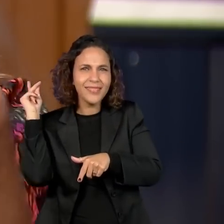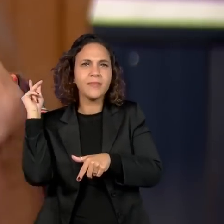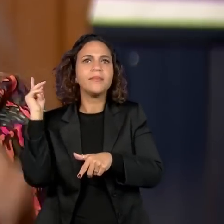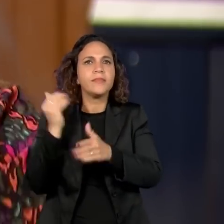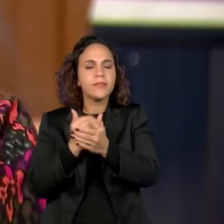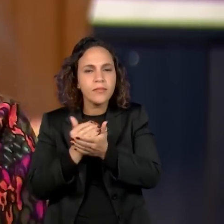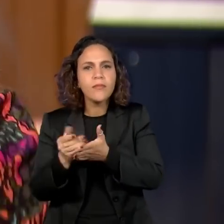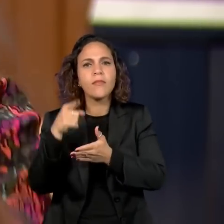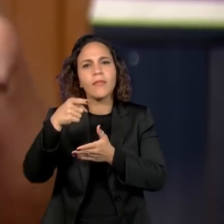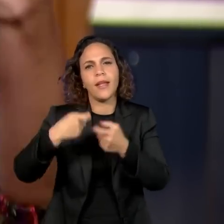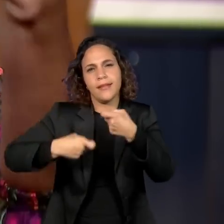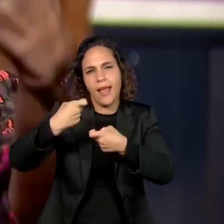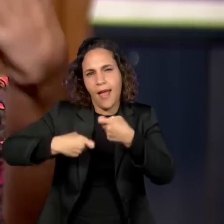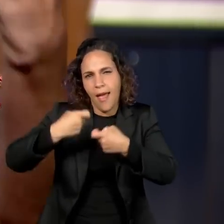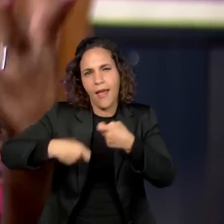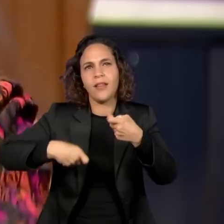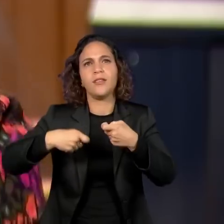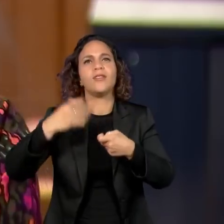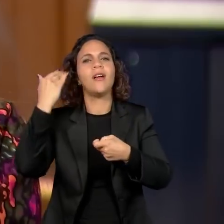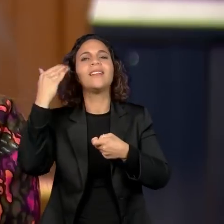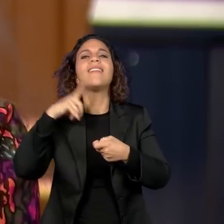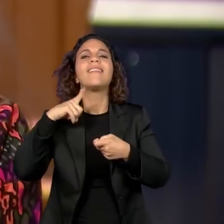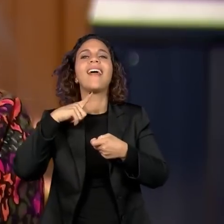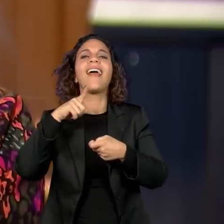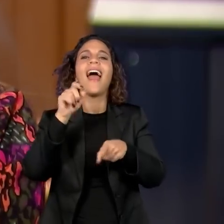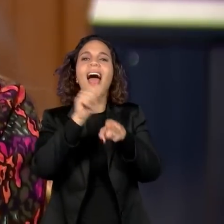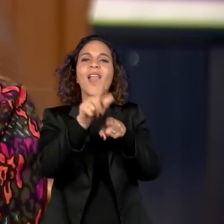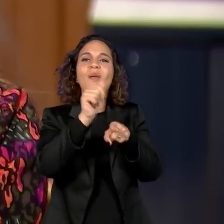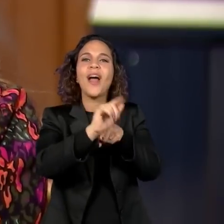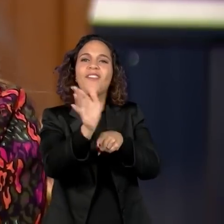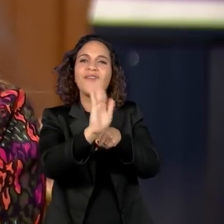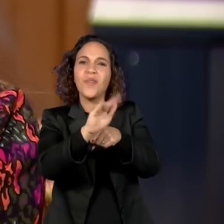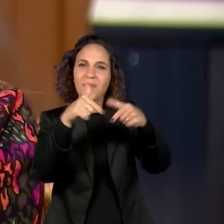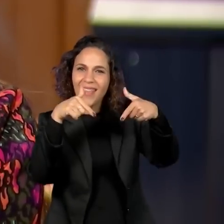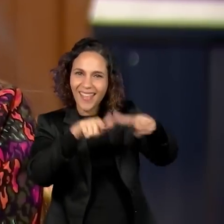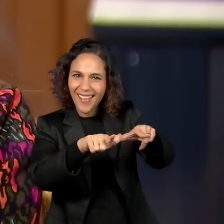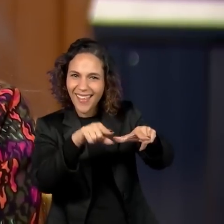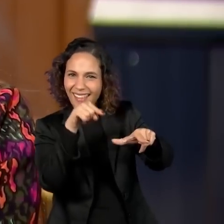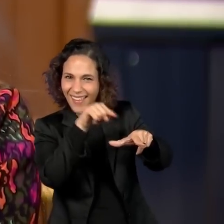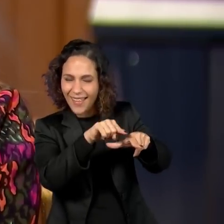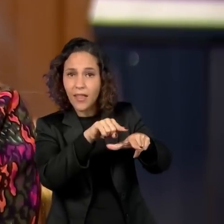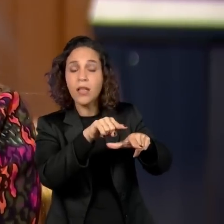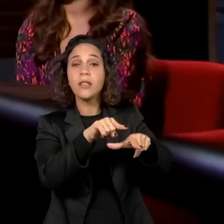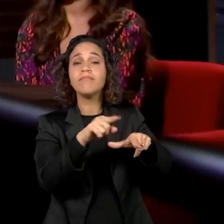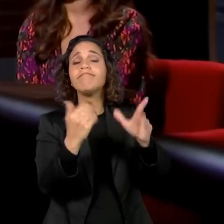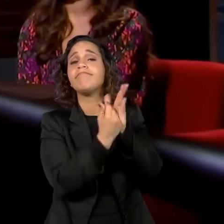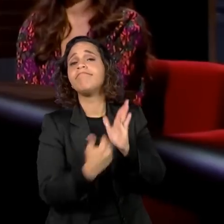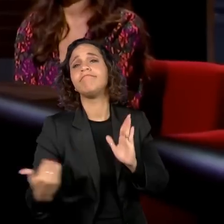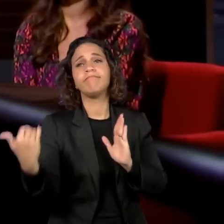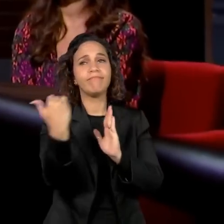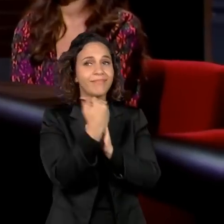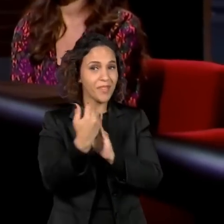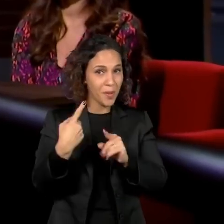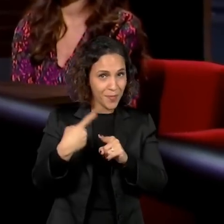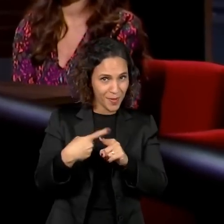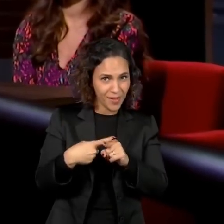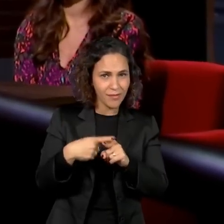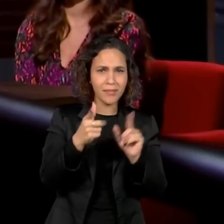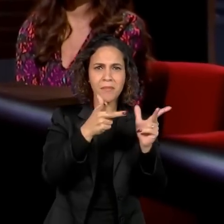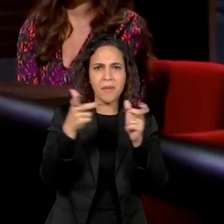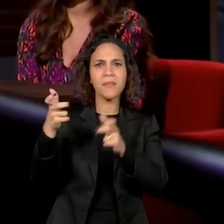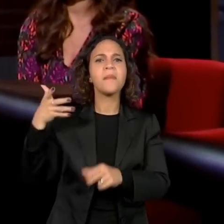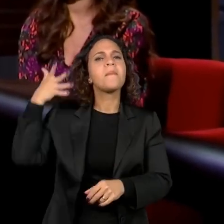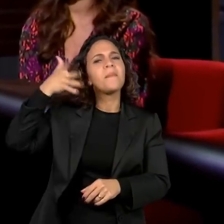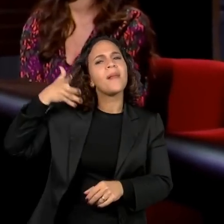Pornografia mesmo, assim, né? Ainda na época das locadoras e tal... isso exacerba demais, porque você vê, por exemplo, em palestra